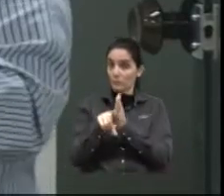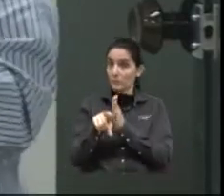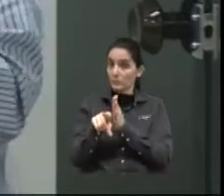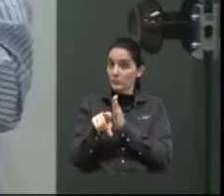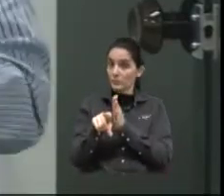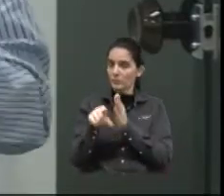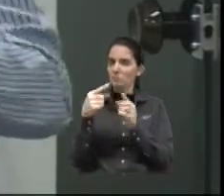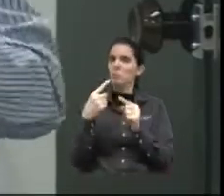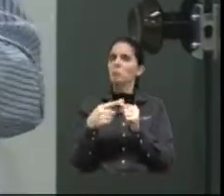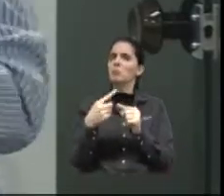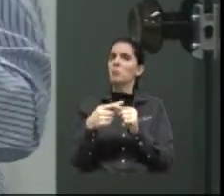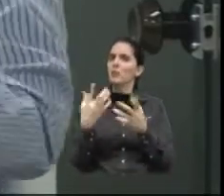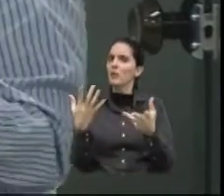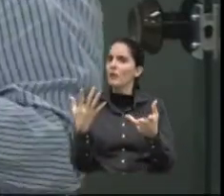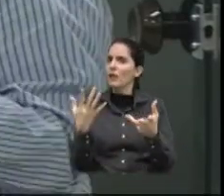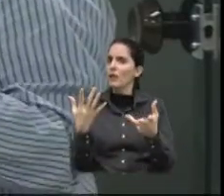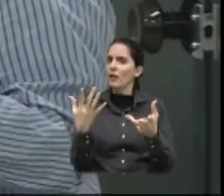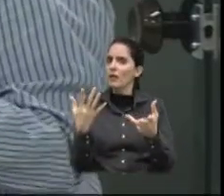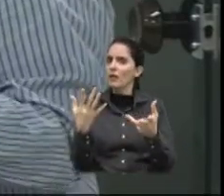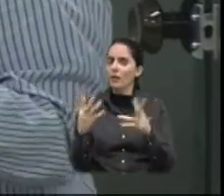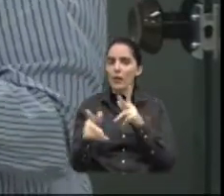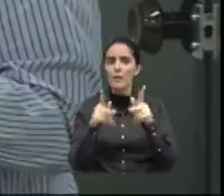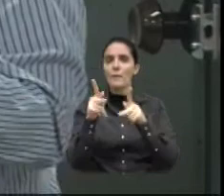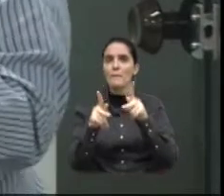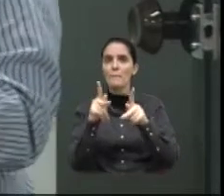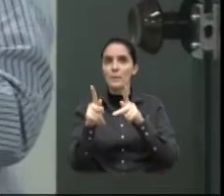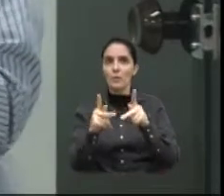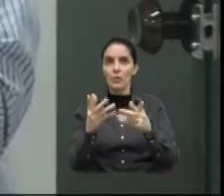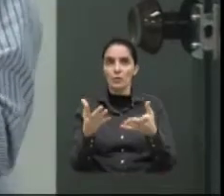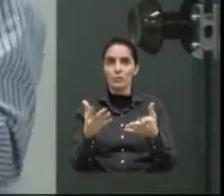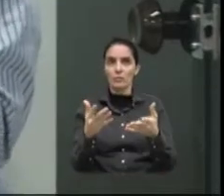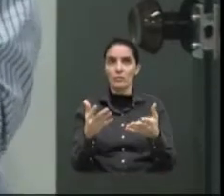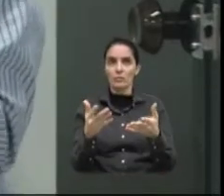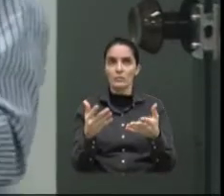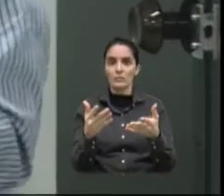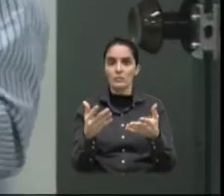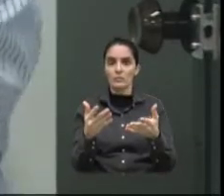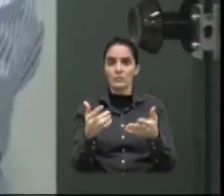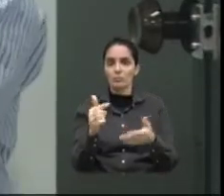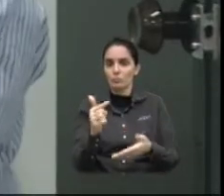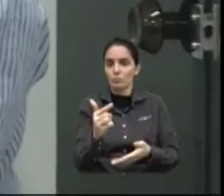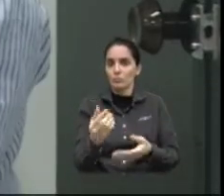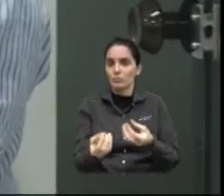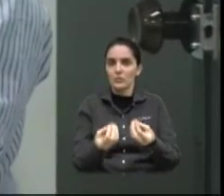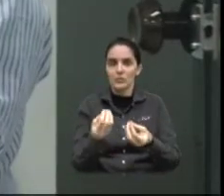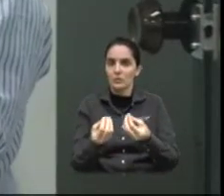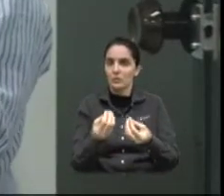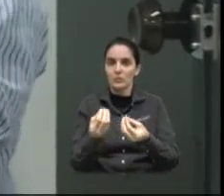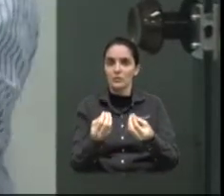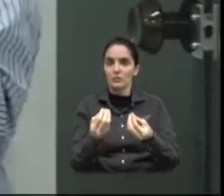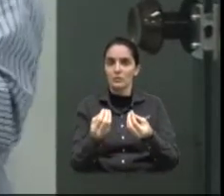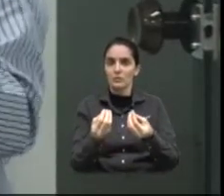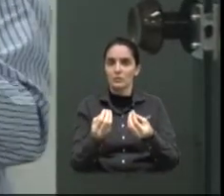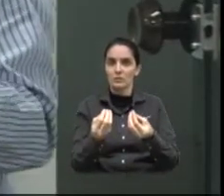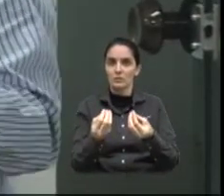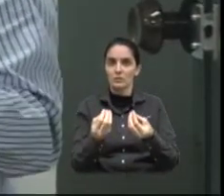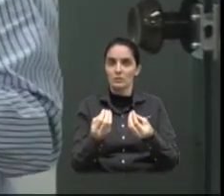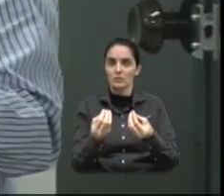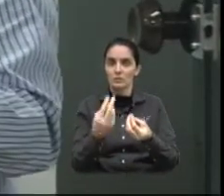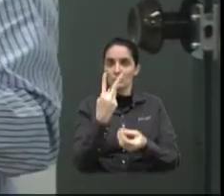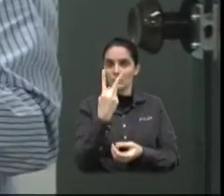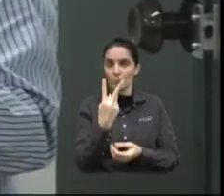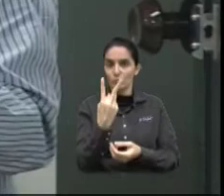que o povo como que faz o povo não temos condições de fazer duas sessões